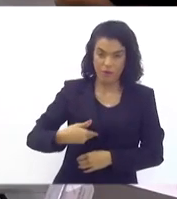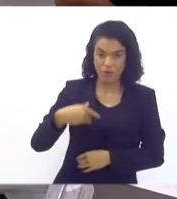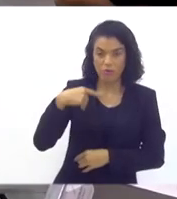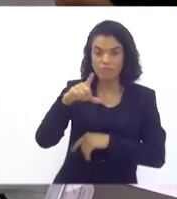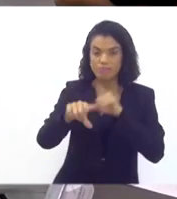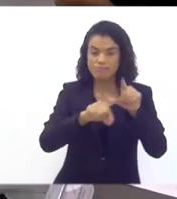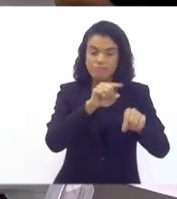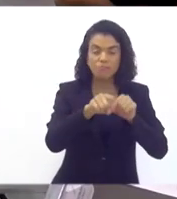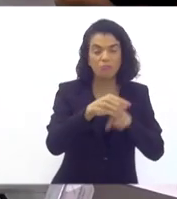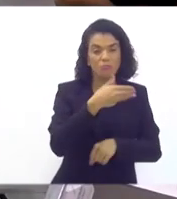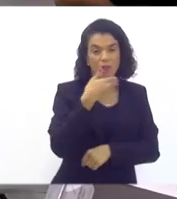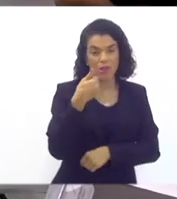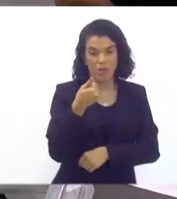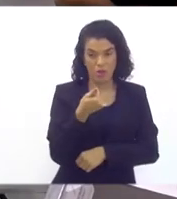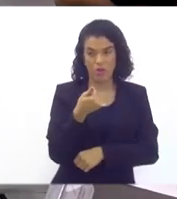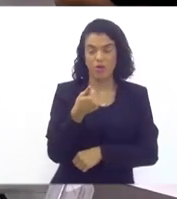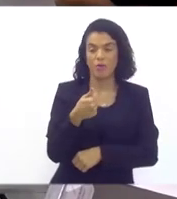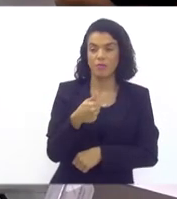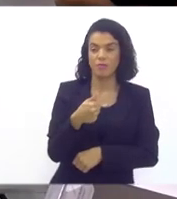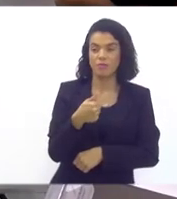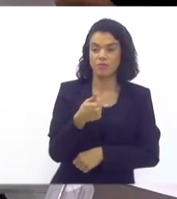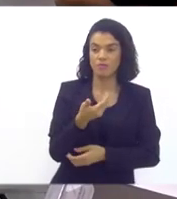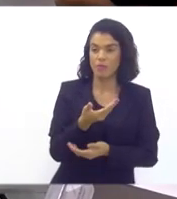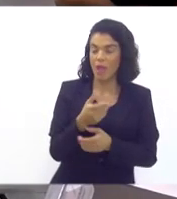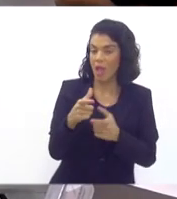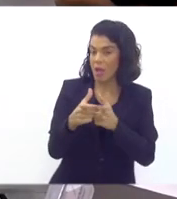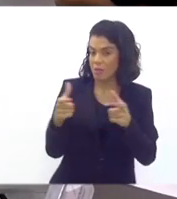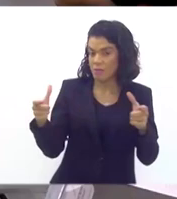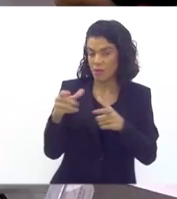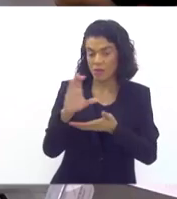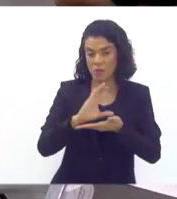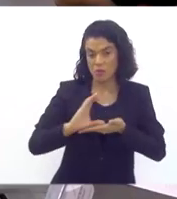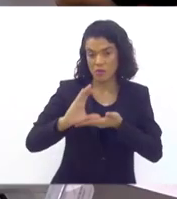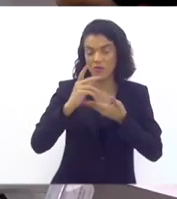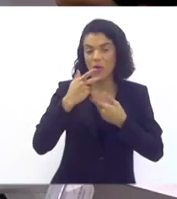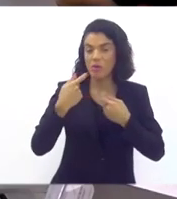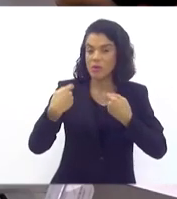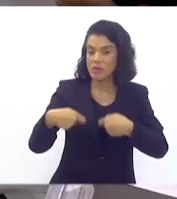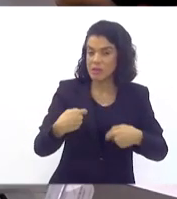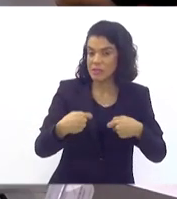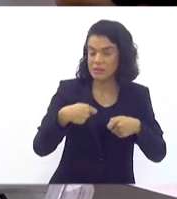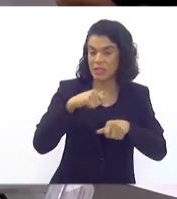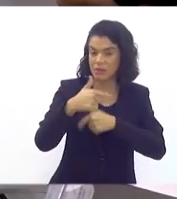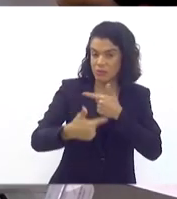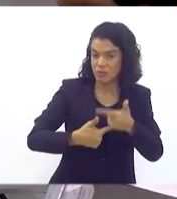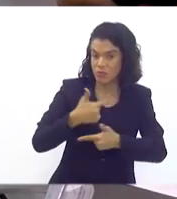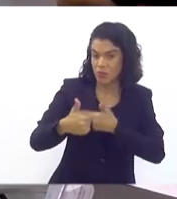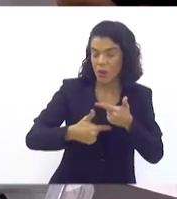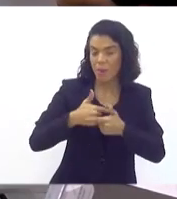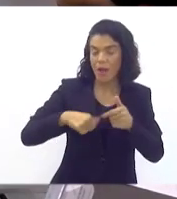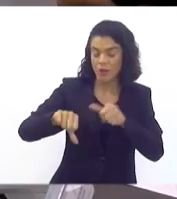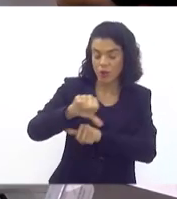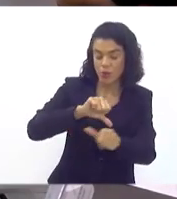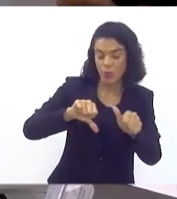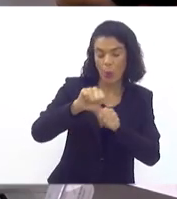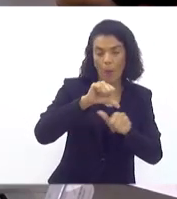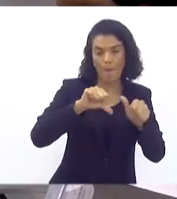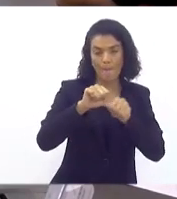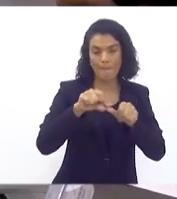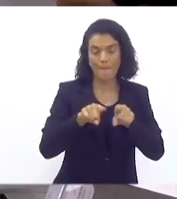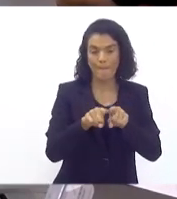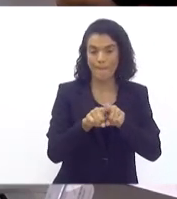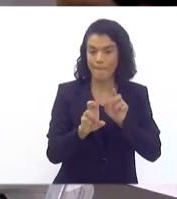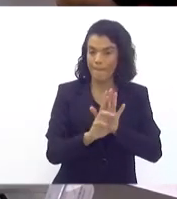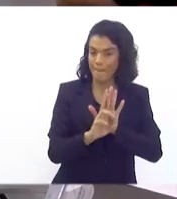subsidiar já foi palavra de todos os conselheiros aqui o entendimento pela necessidade de oxigenar periódicamente o órgão que possa ser